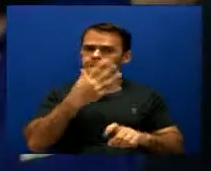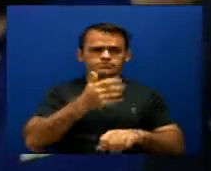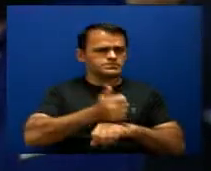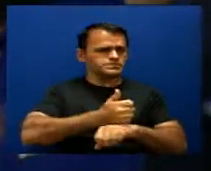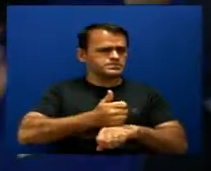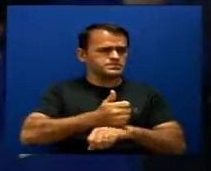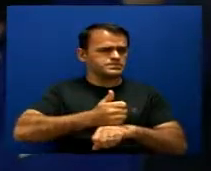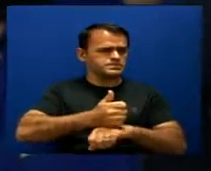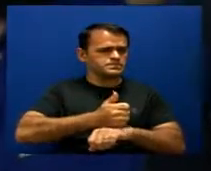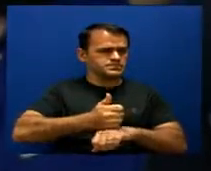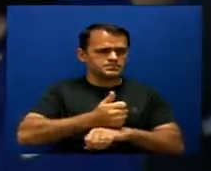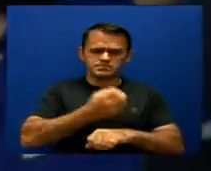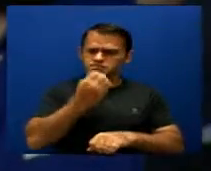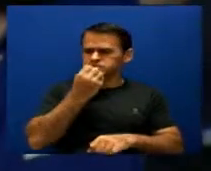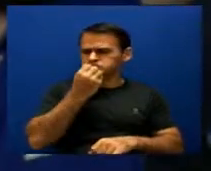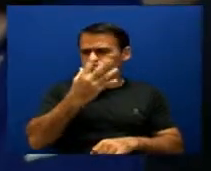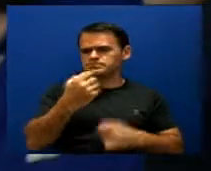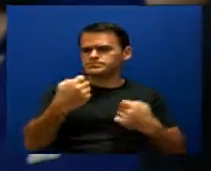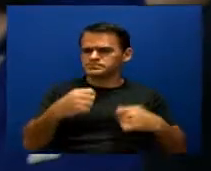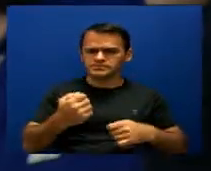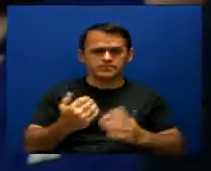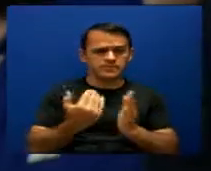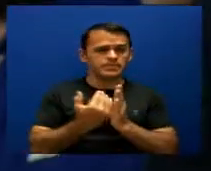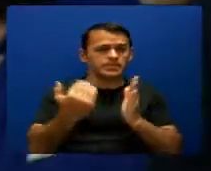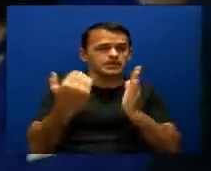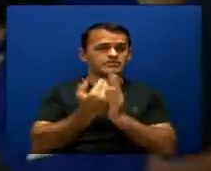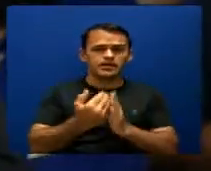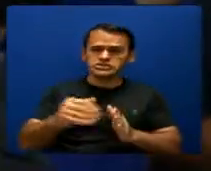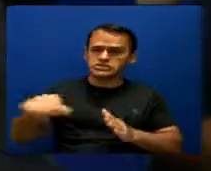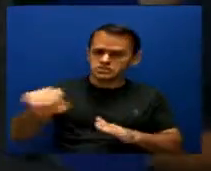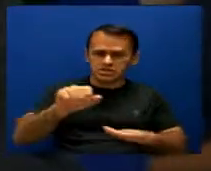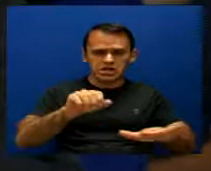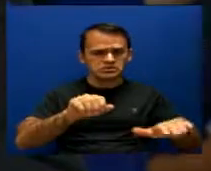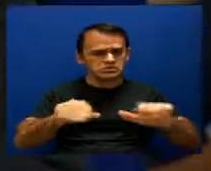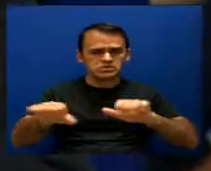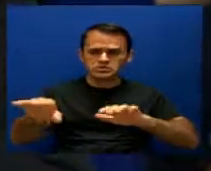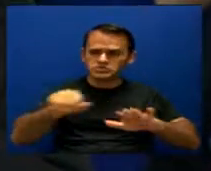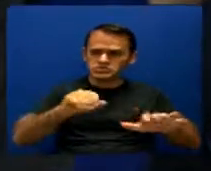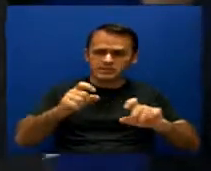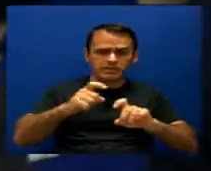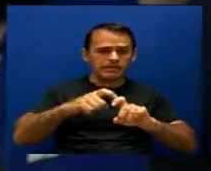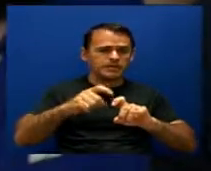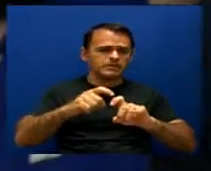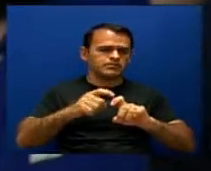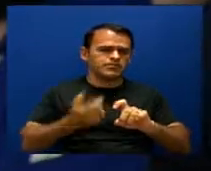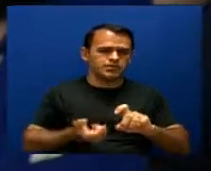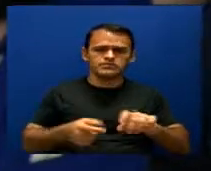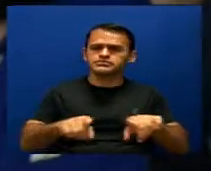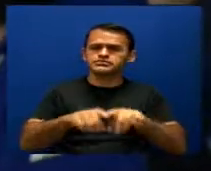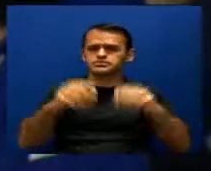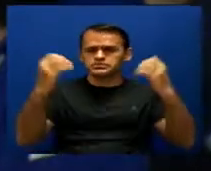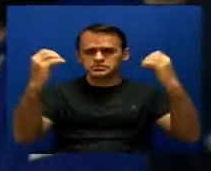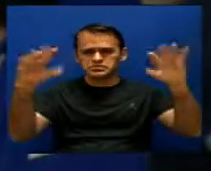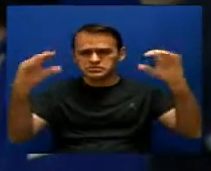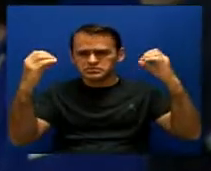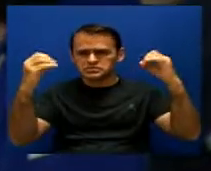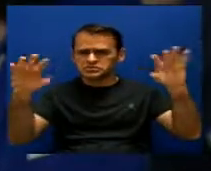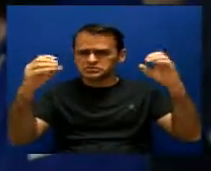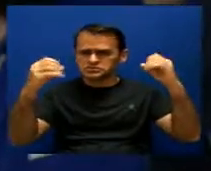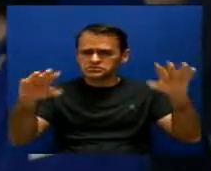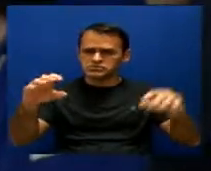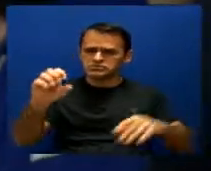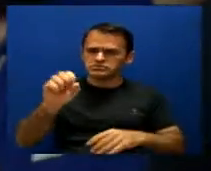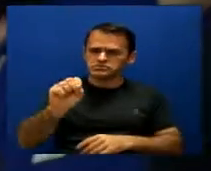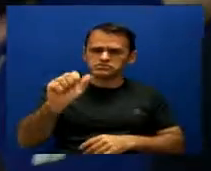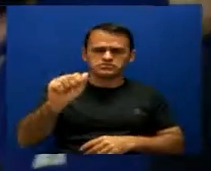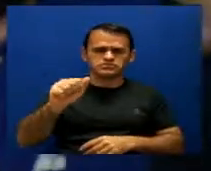abençoada. Tem que ter a contratação de profissionais, né, Anselmo? Porque eles fazem de tudo. o pessoal do resgate, o pessoal que, do SAMU,